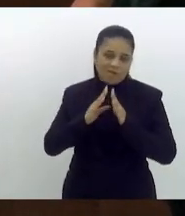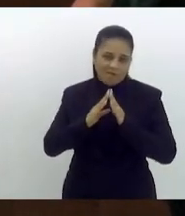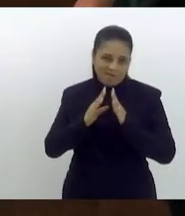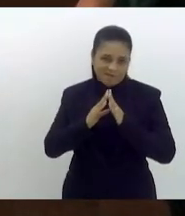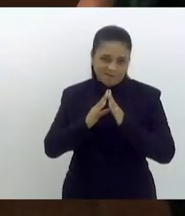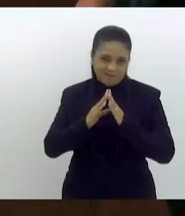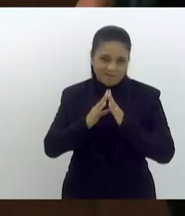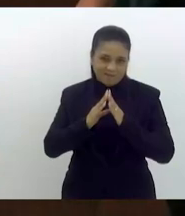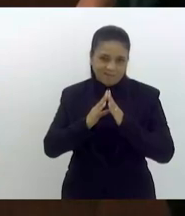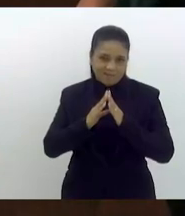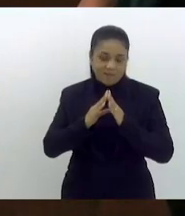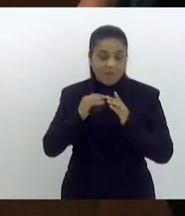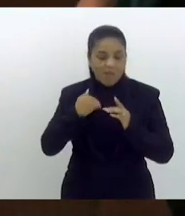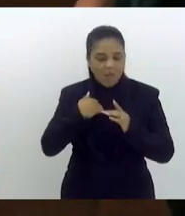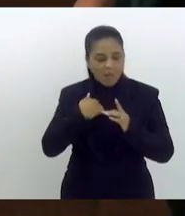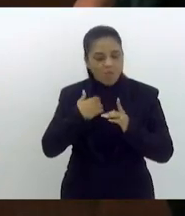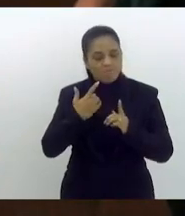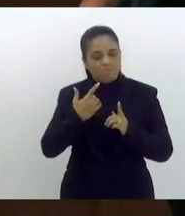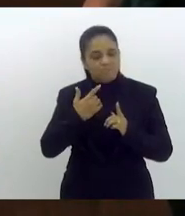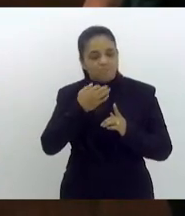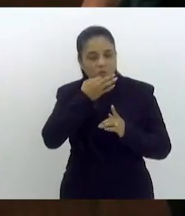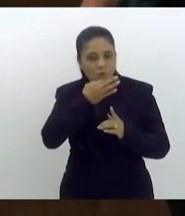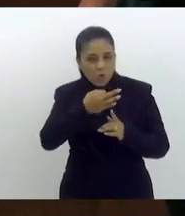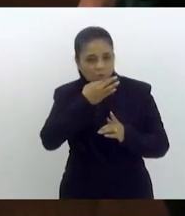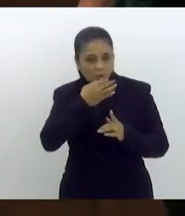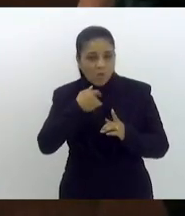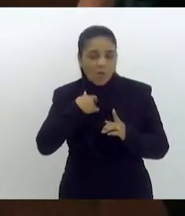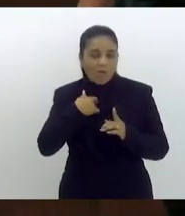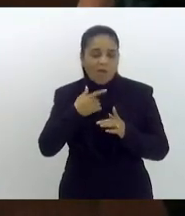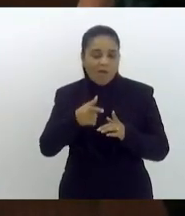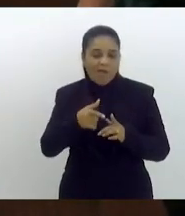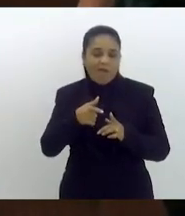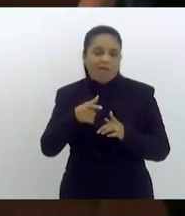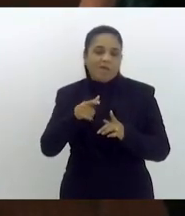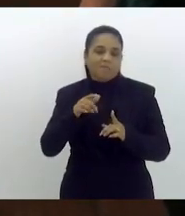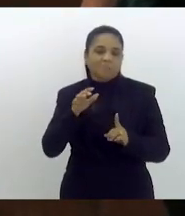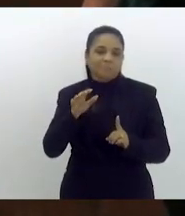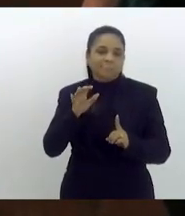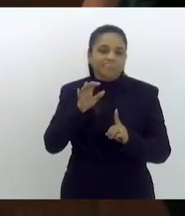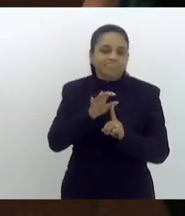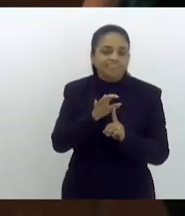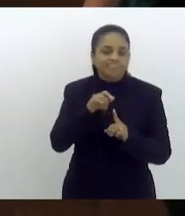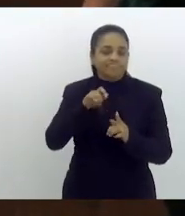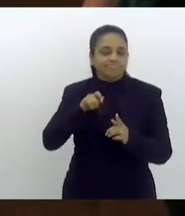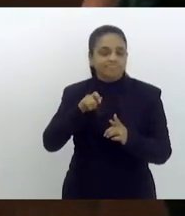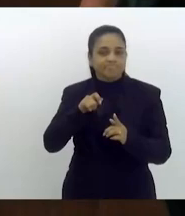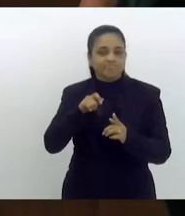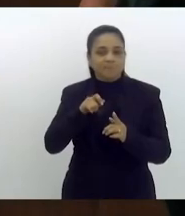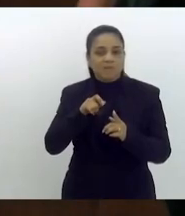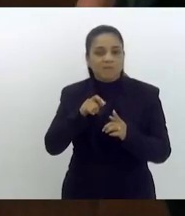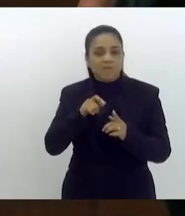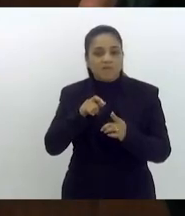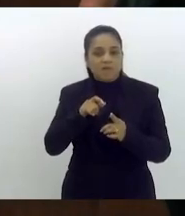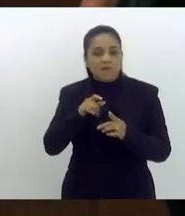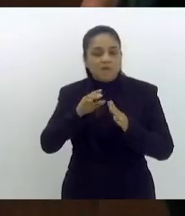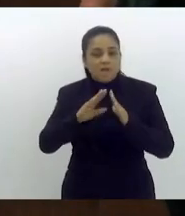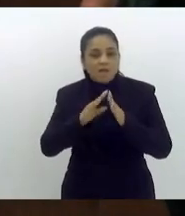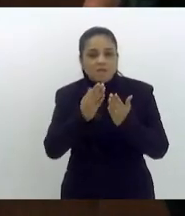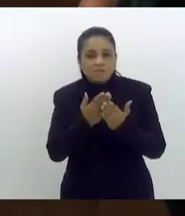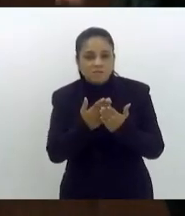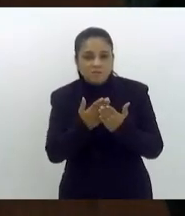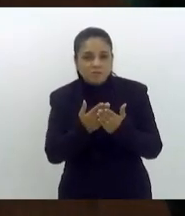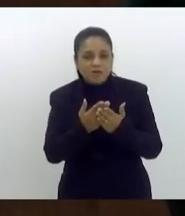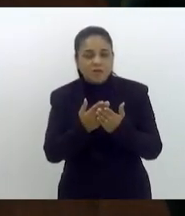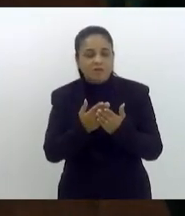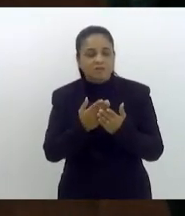ferir a liberdade do estabelecimento de colocar os os alimentos para que possam ser